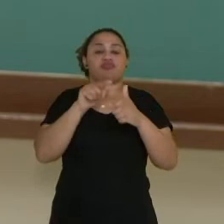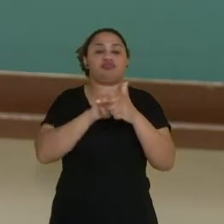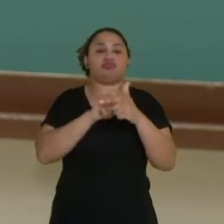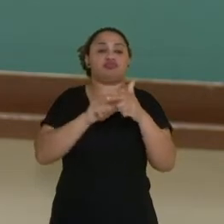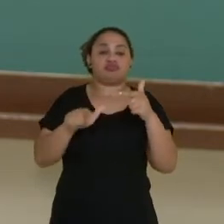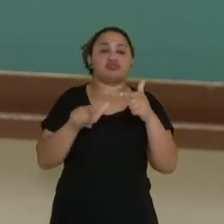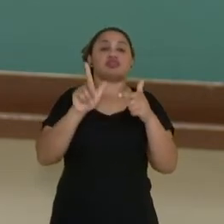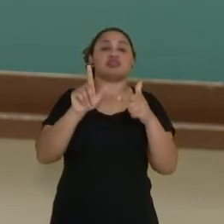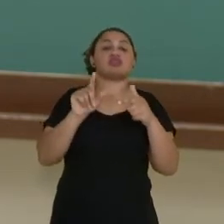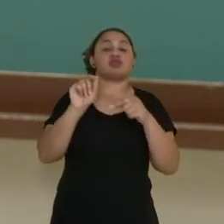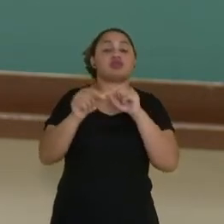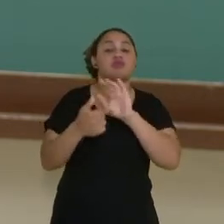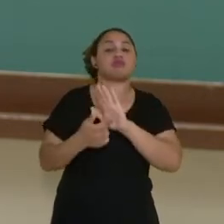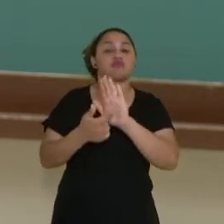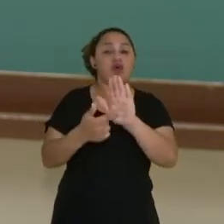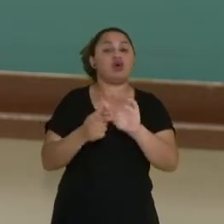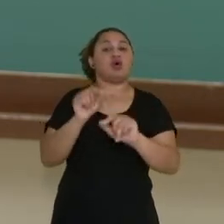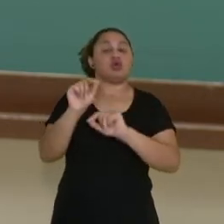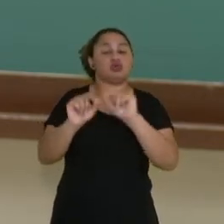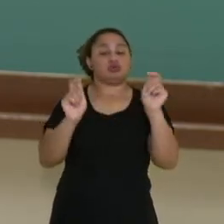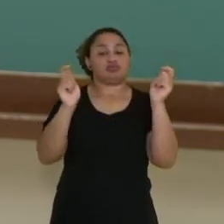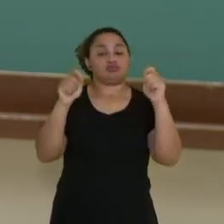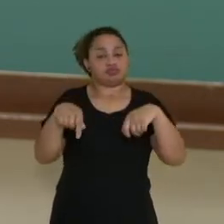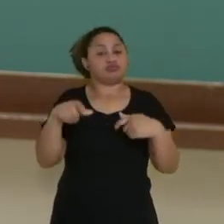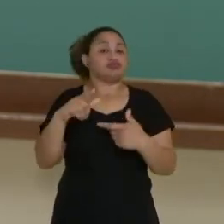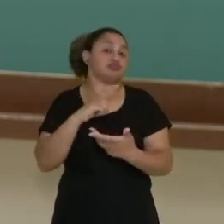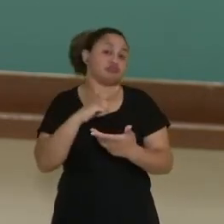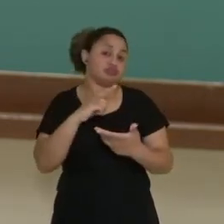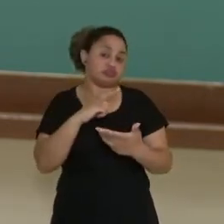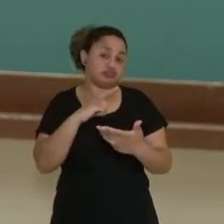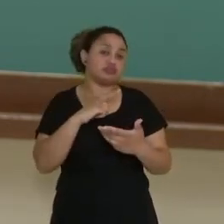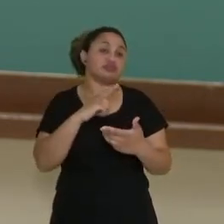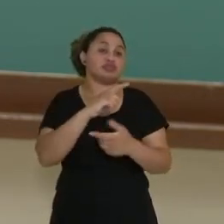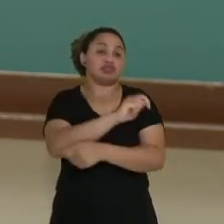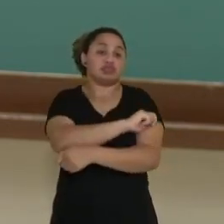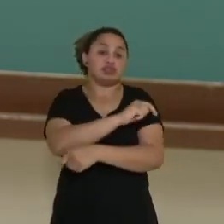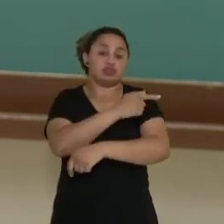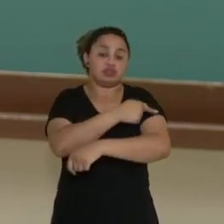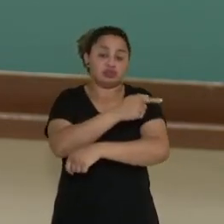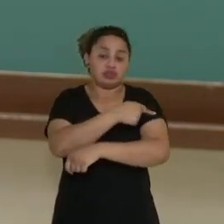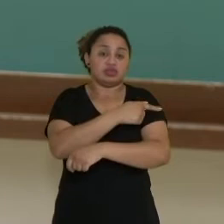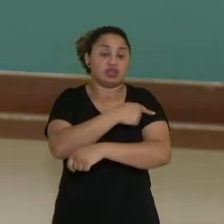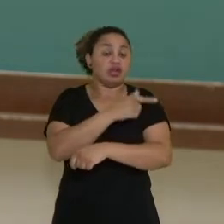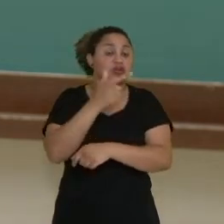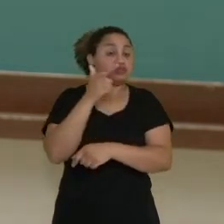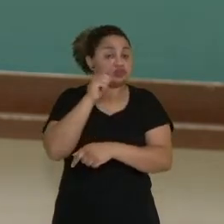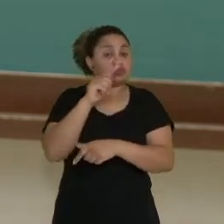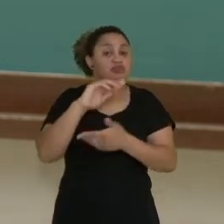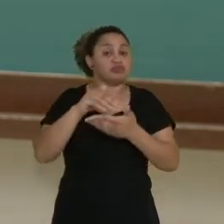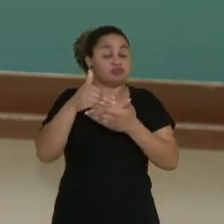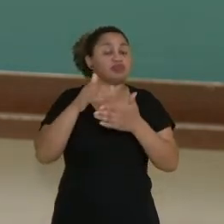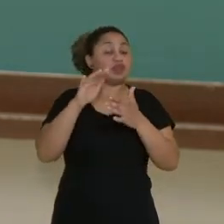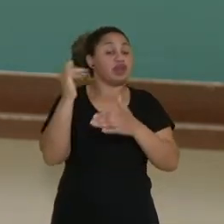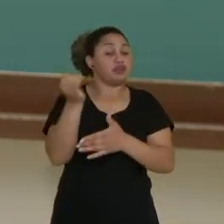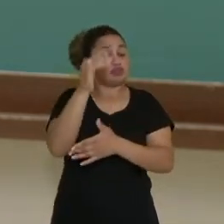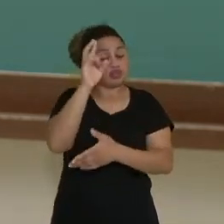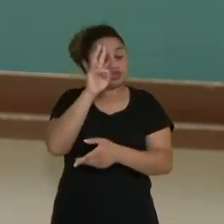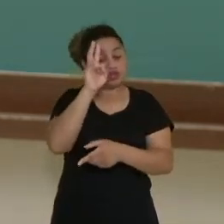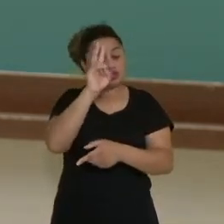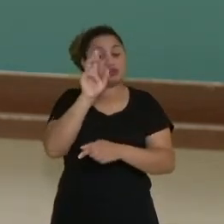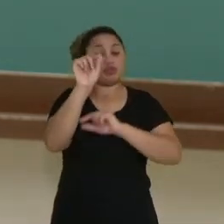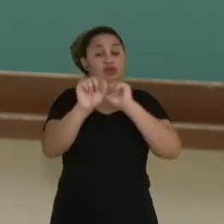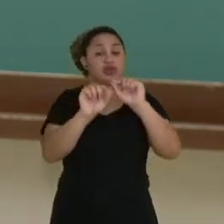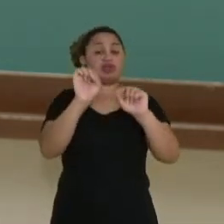aqui, ela indica uma probabilidade. Então, não esqueçam, anotem aí no caderno de vocês, tá? Quando